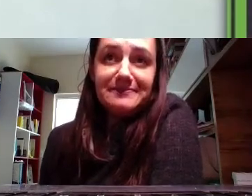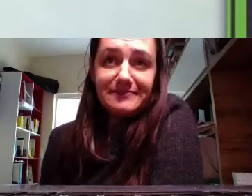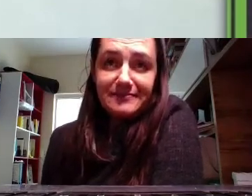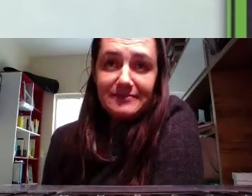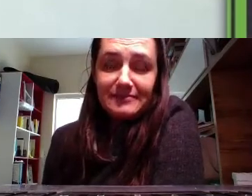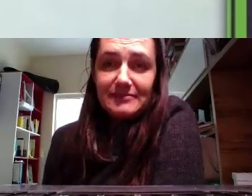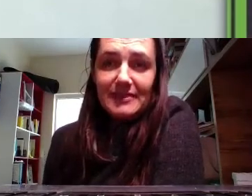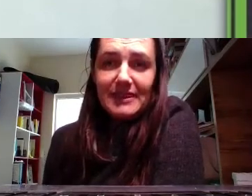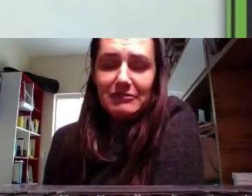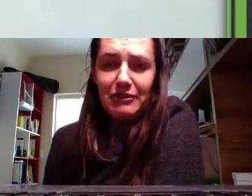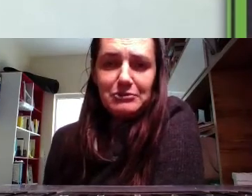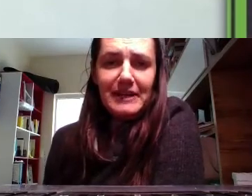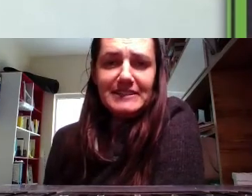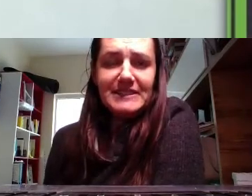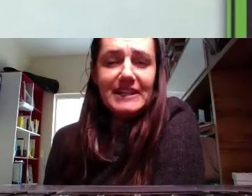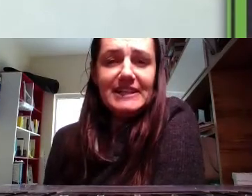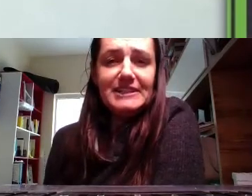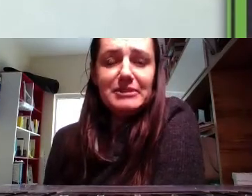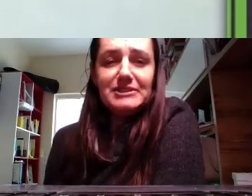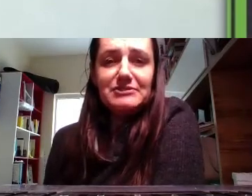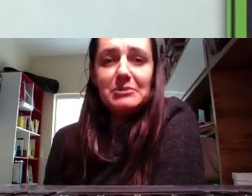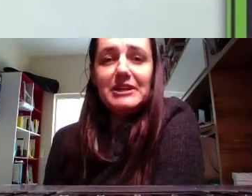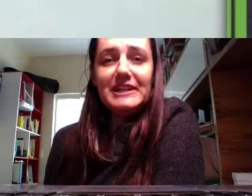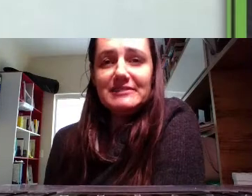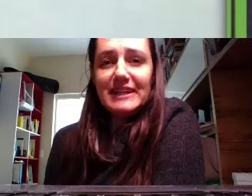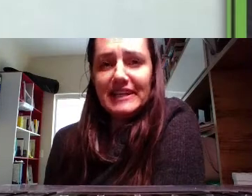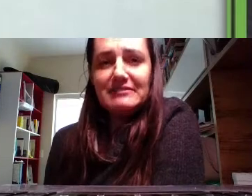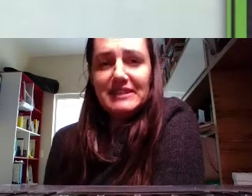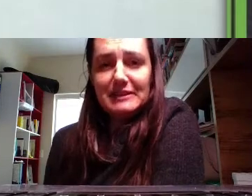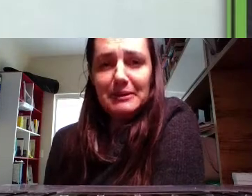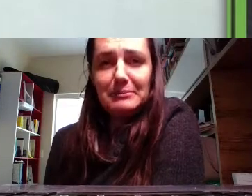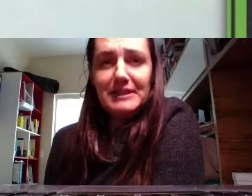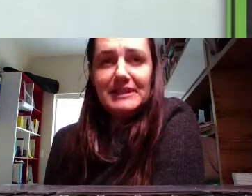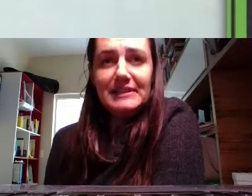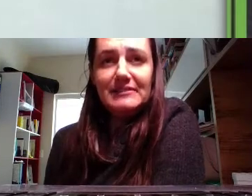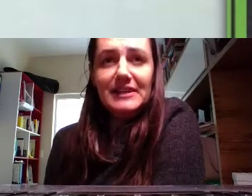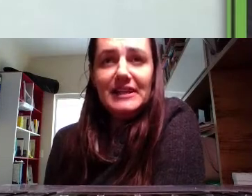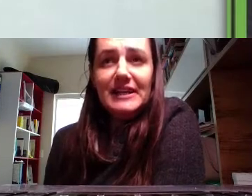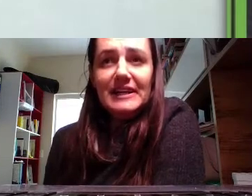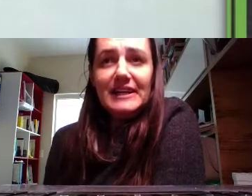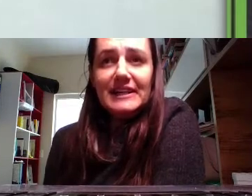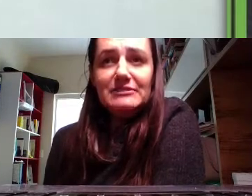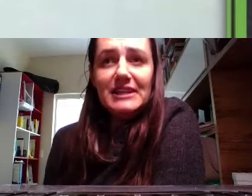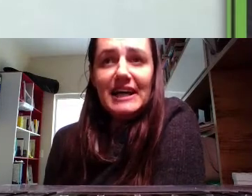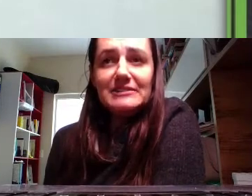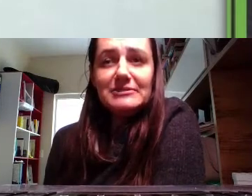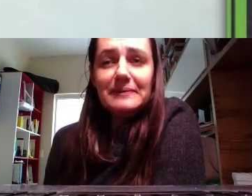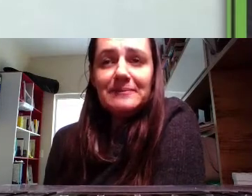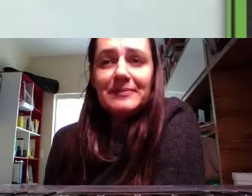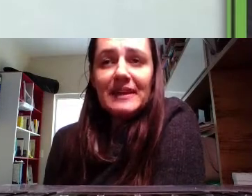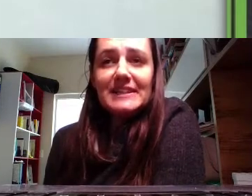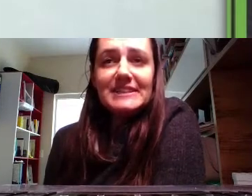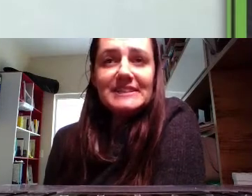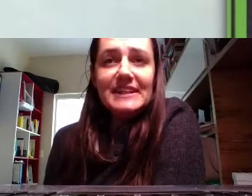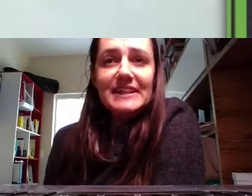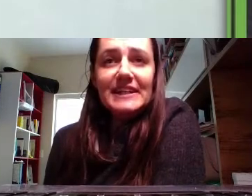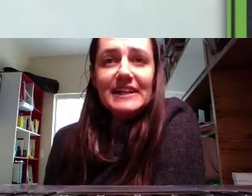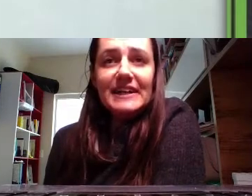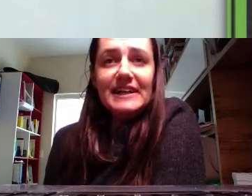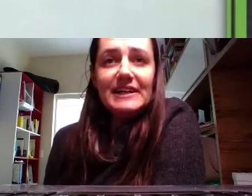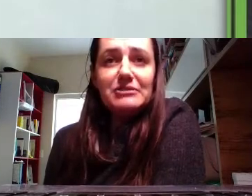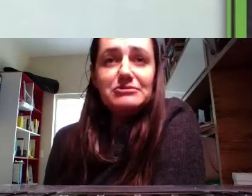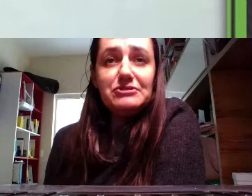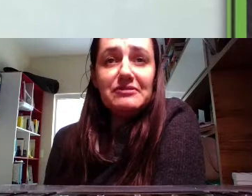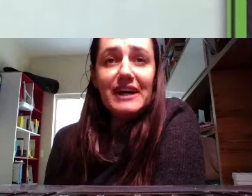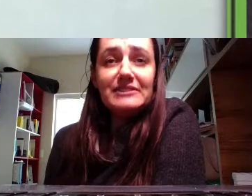útero. Na foto parece grande, mas quando a mulher não tá grávida, ele é bem pequenininho. E aqui do lado, a gente